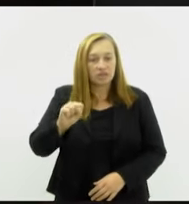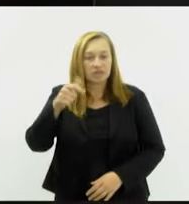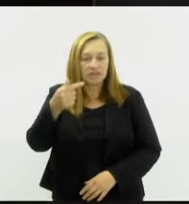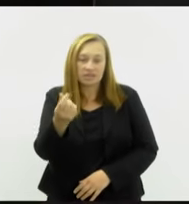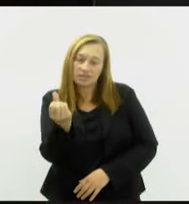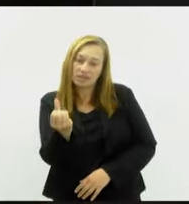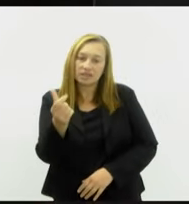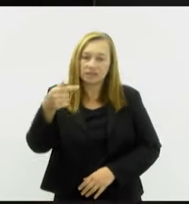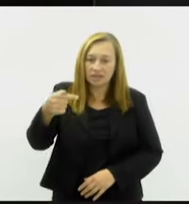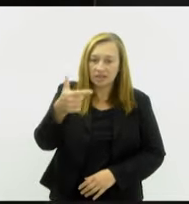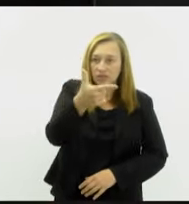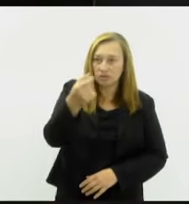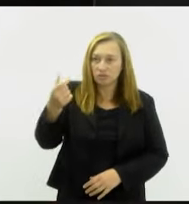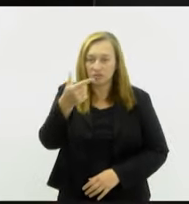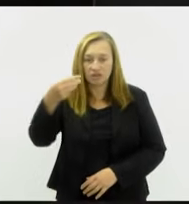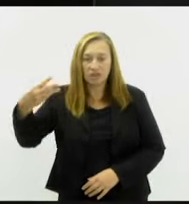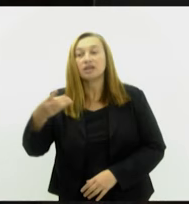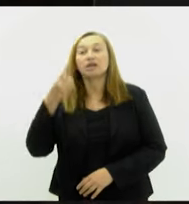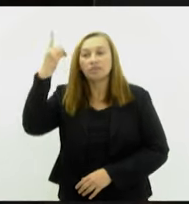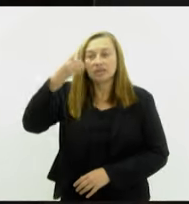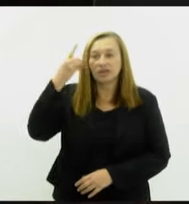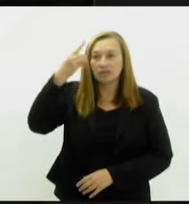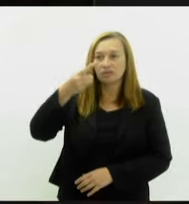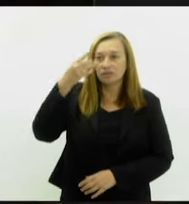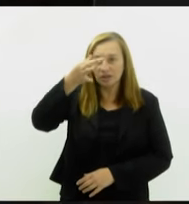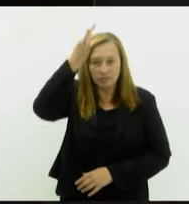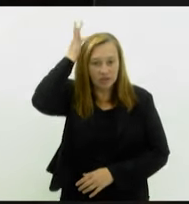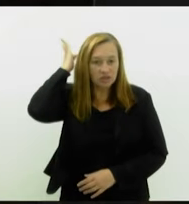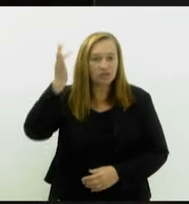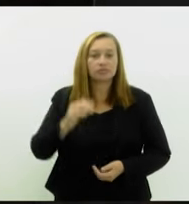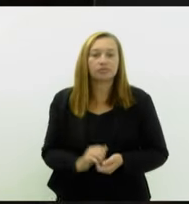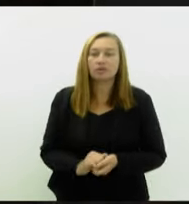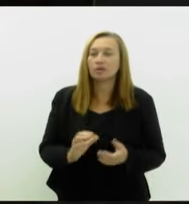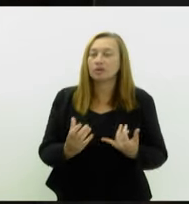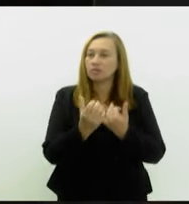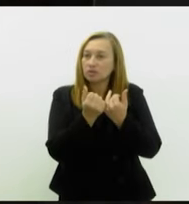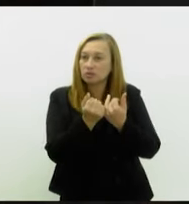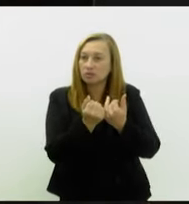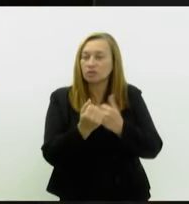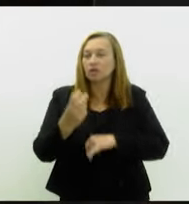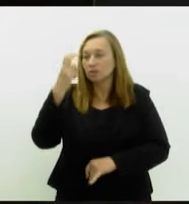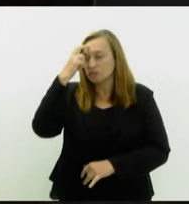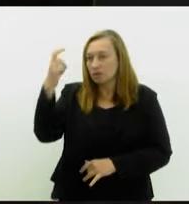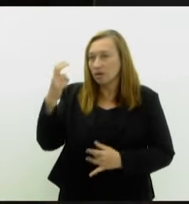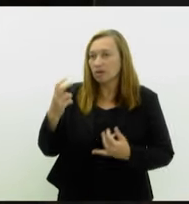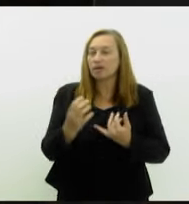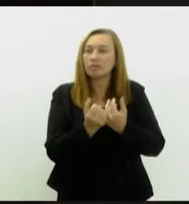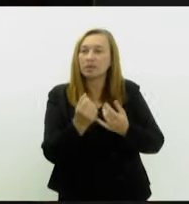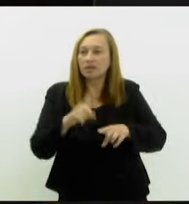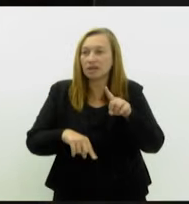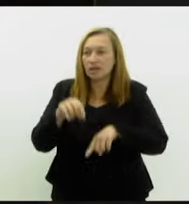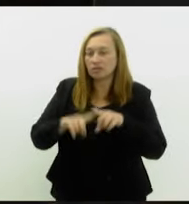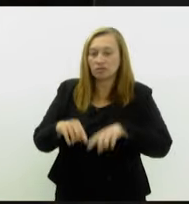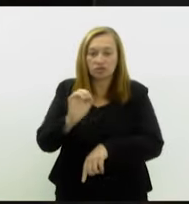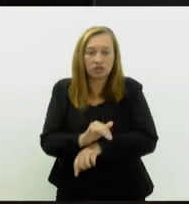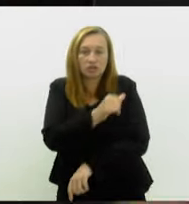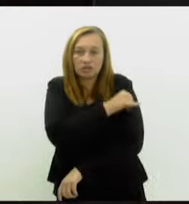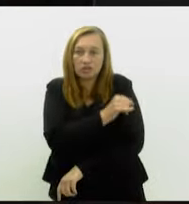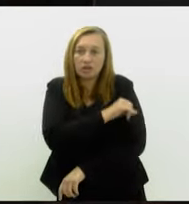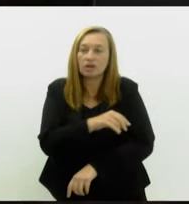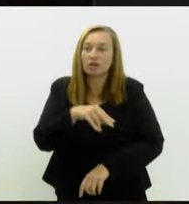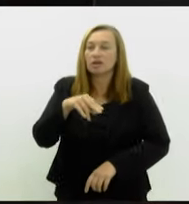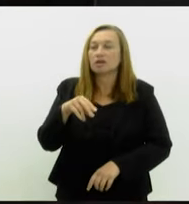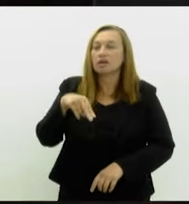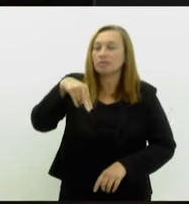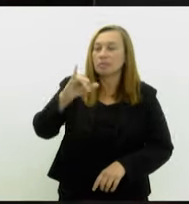2023, de autoria do deputado Fred Pacheco, que declara como patrimônio cultural e material do Estado do Rio de Janeiro, o movimento Missão Somos Um. Em